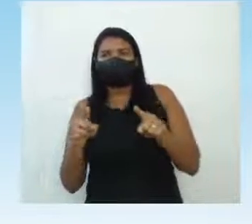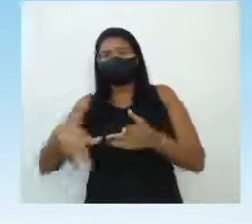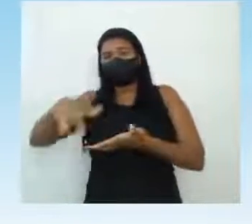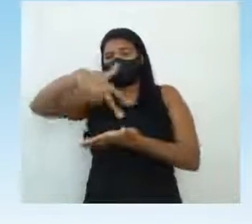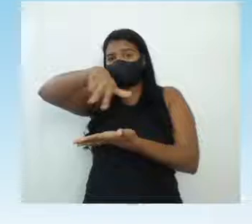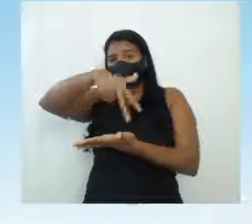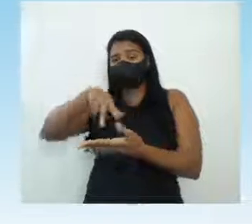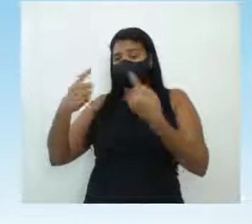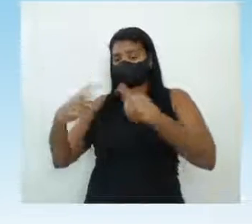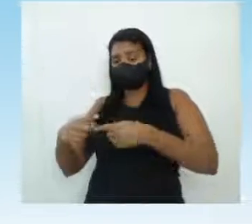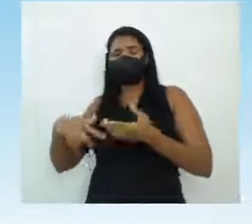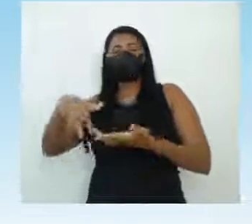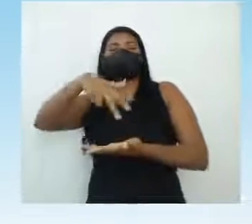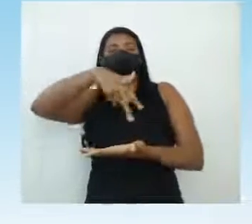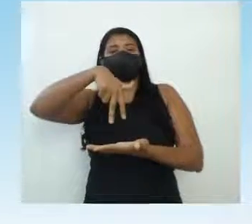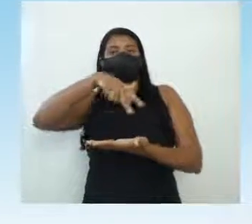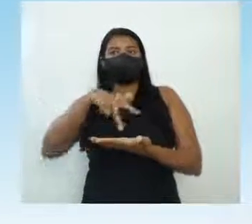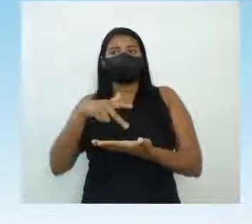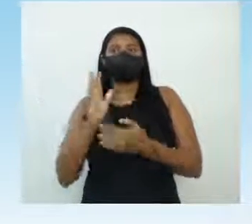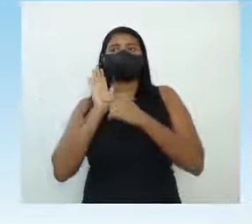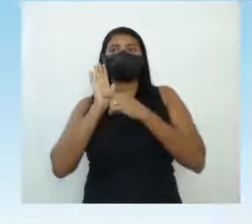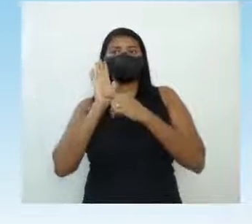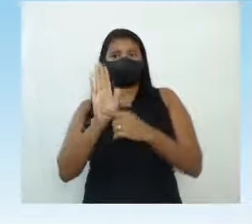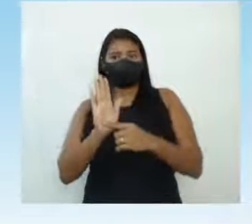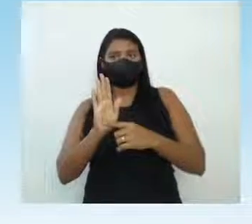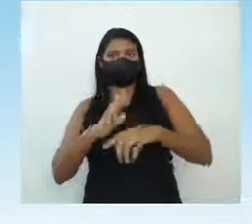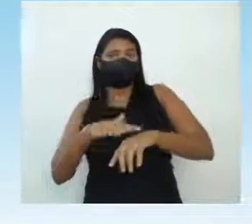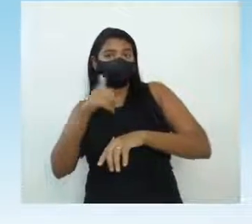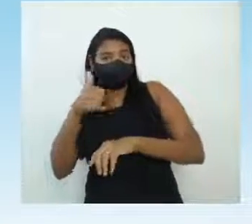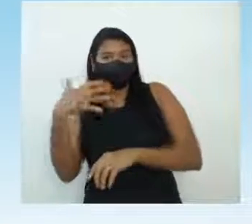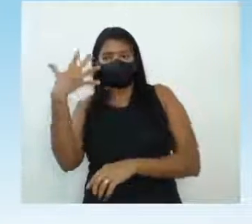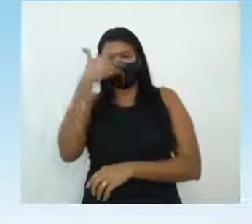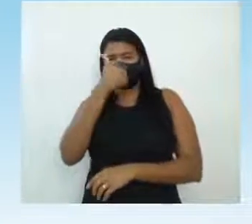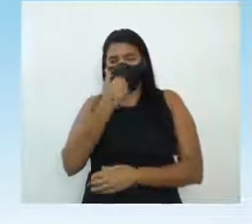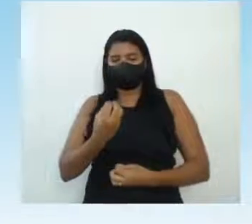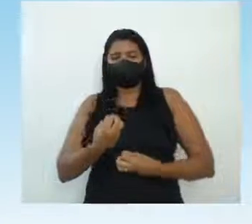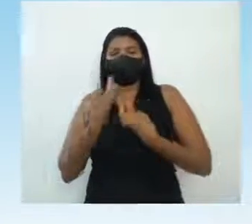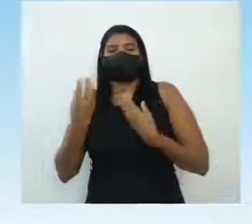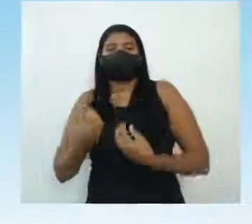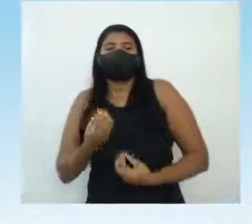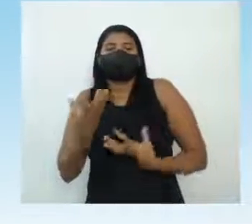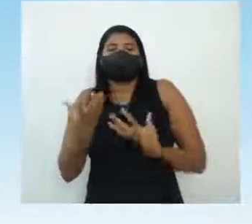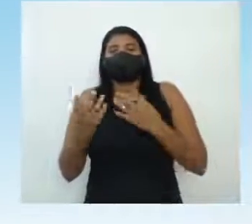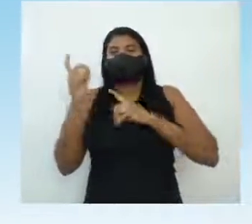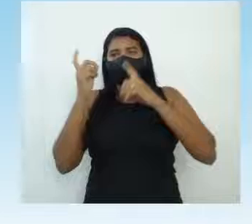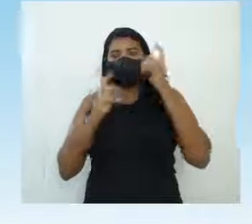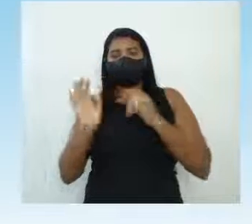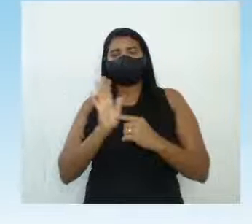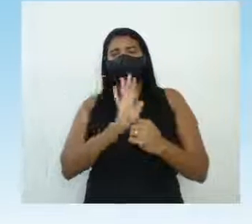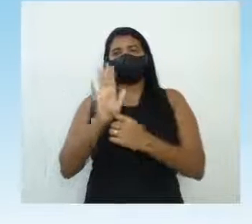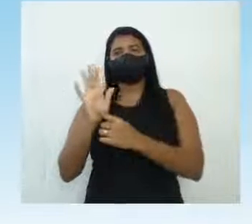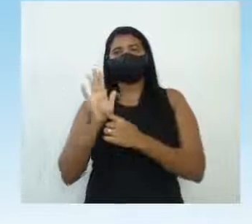dança. Então, quem se apresentar melhor, quem se expressar melhor através desses movimentos que a gente está vendo aqui, ganha a